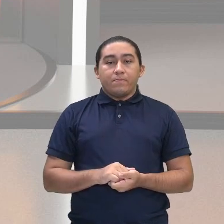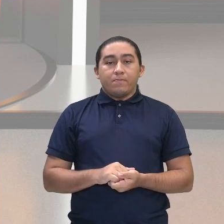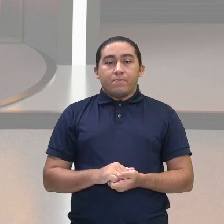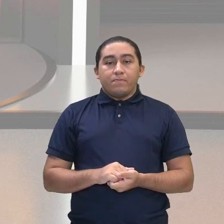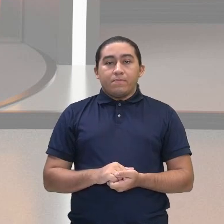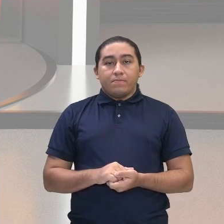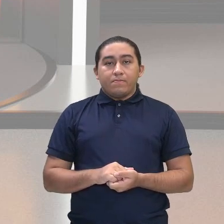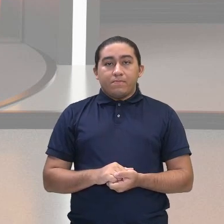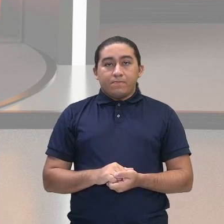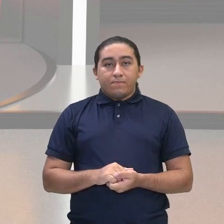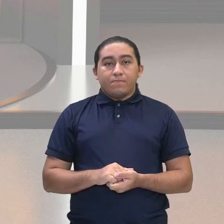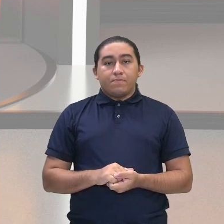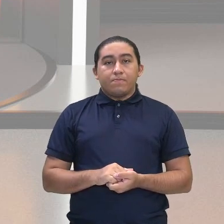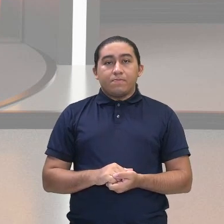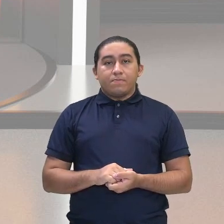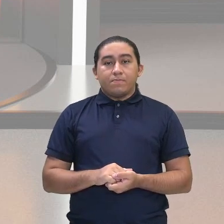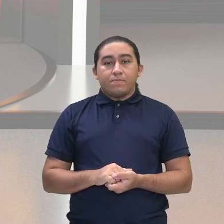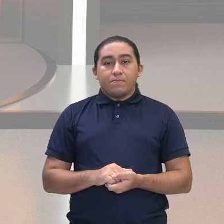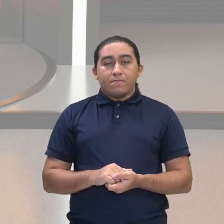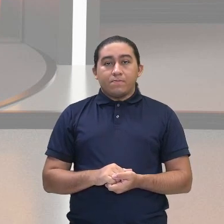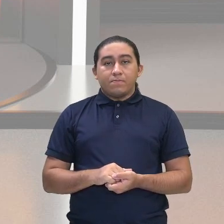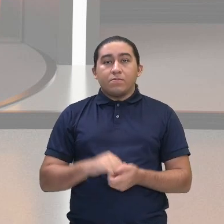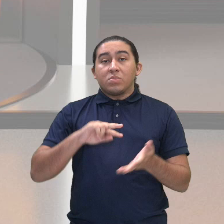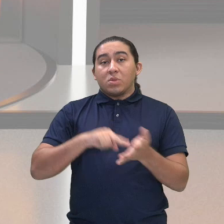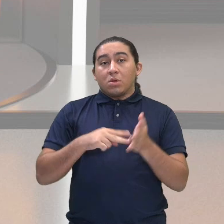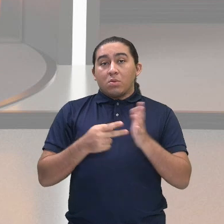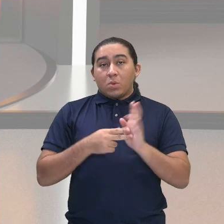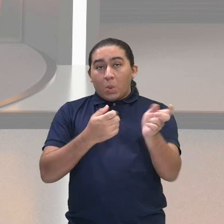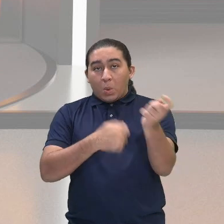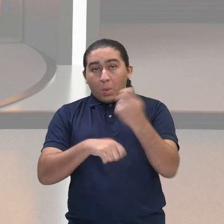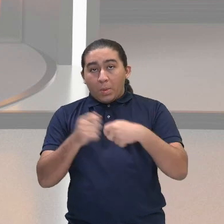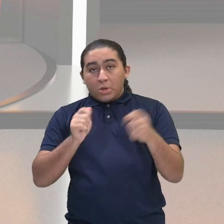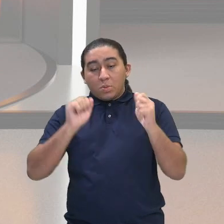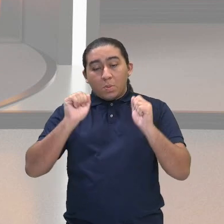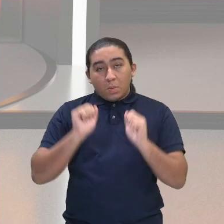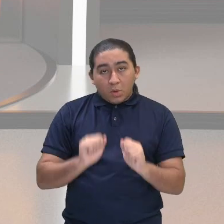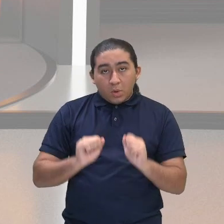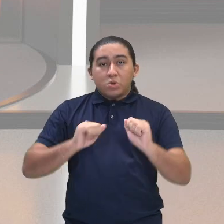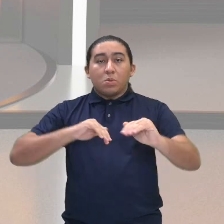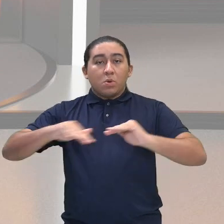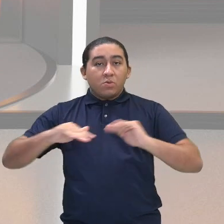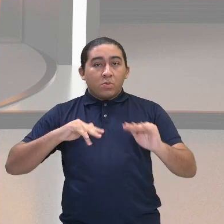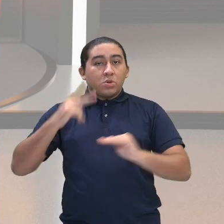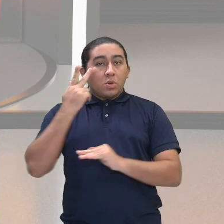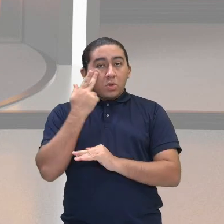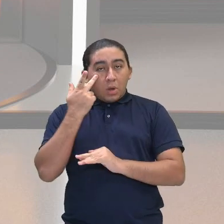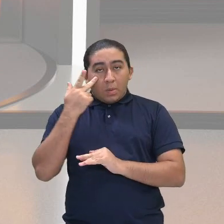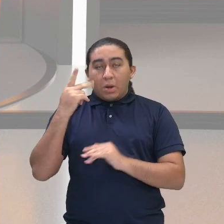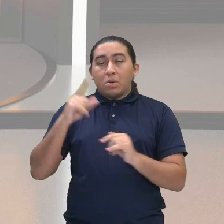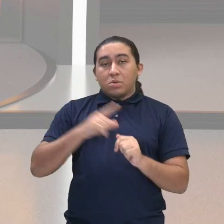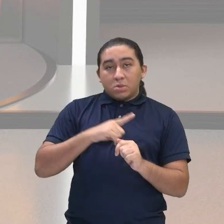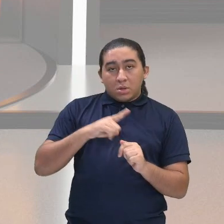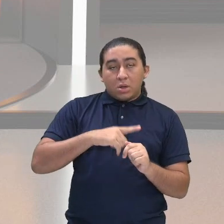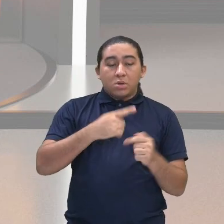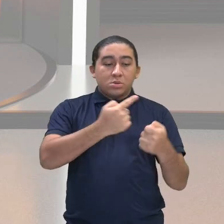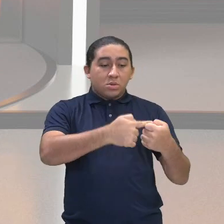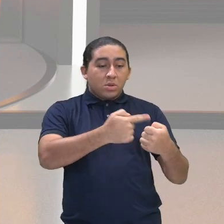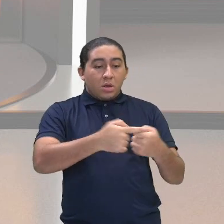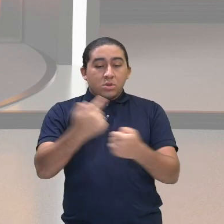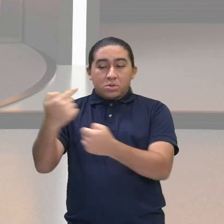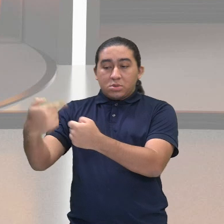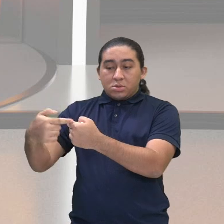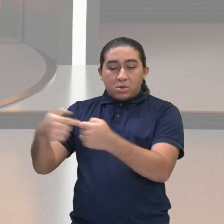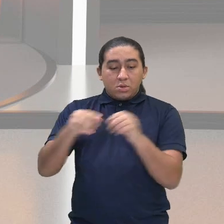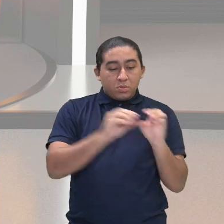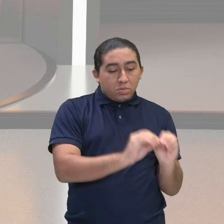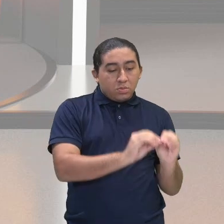o comércio pode voltar a circular, permitindo o deslocamento de comerciantes de um ponto A para o ponto B, ou seja, de uma cidade para outra para